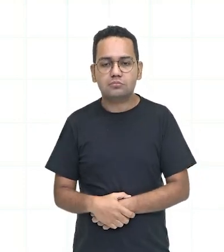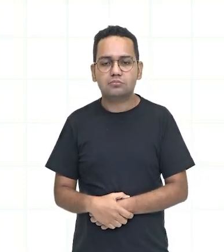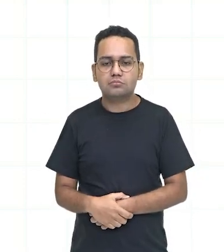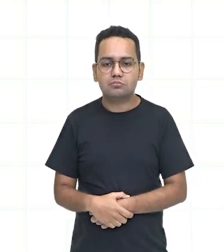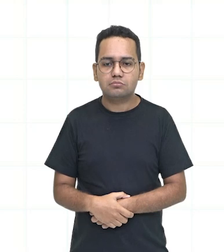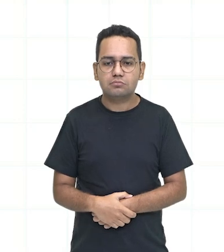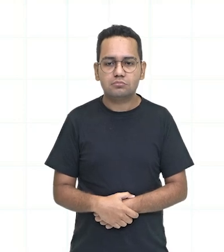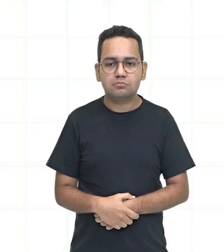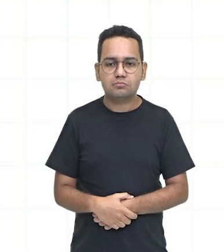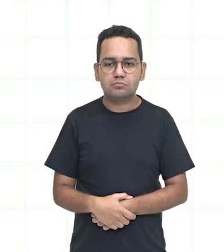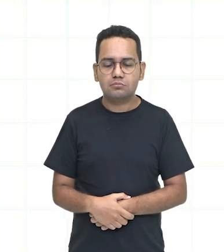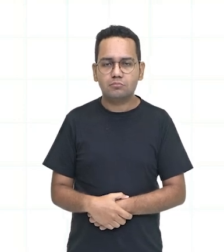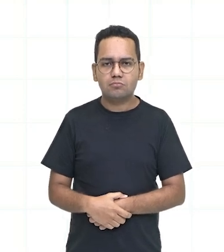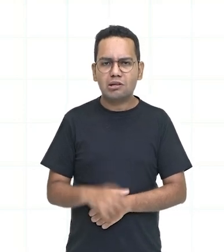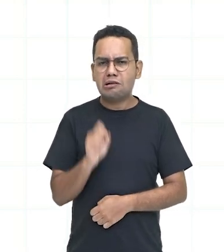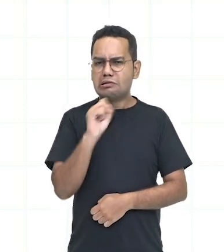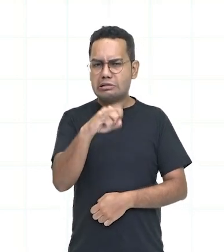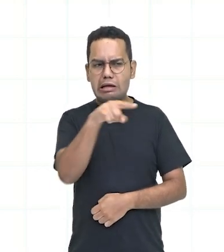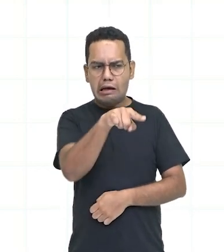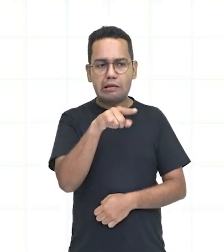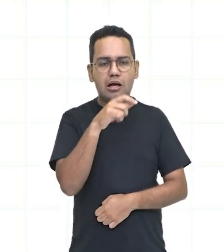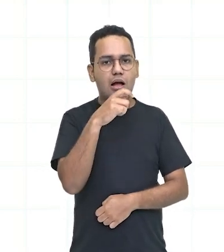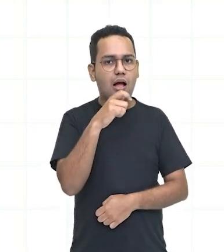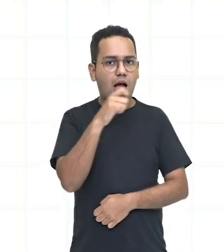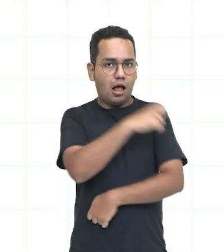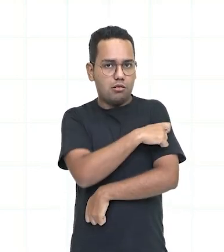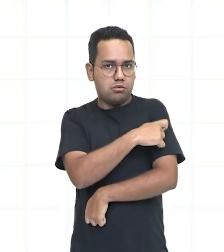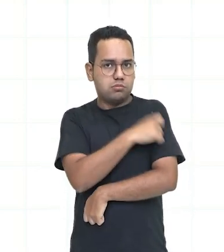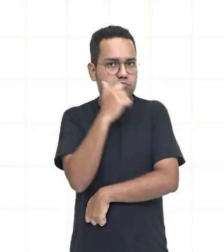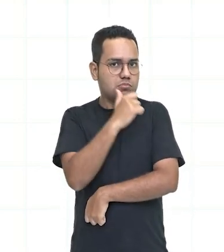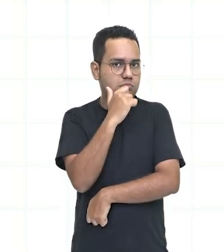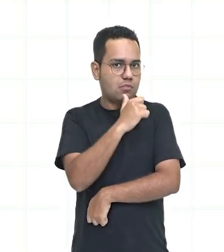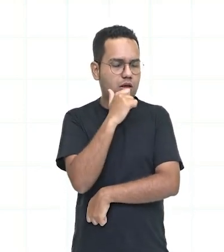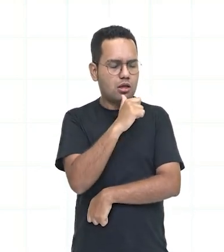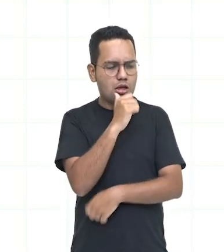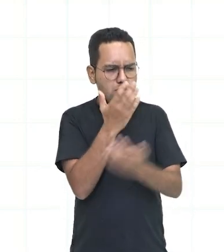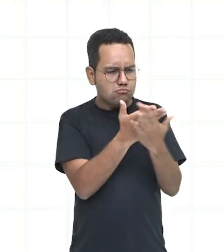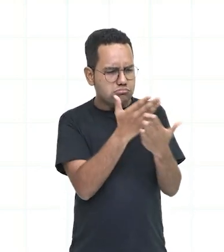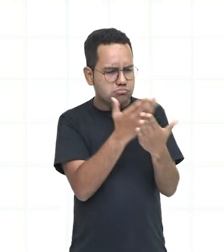se ela estudar muito, né? Se ela se dedicar, né? She will